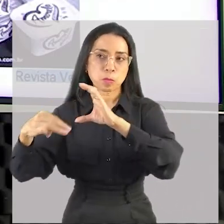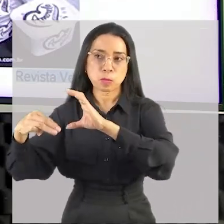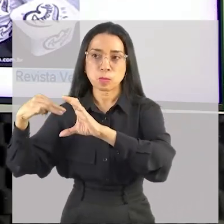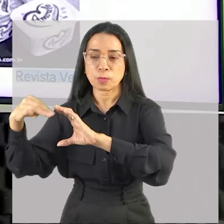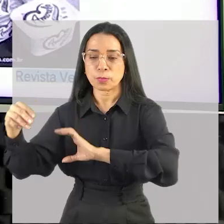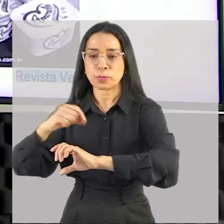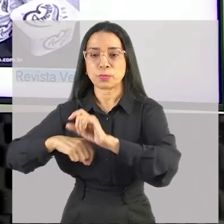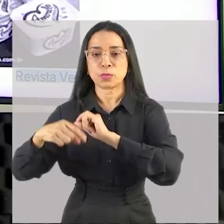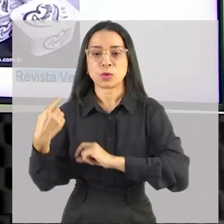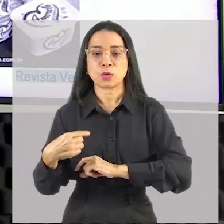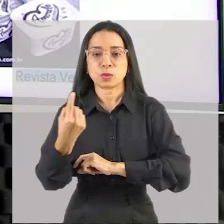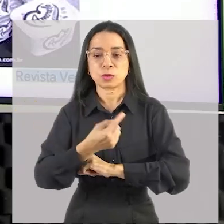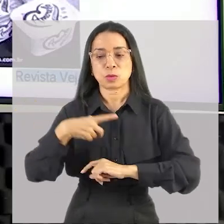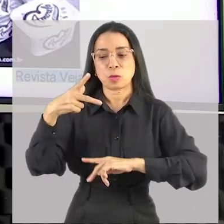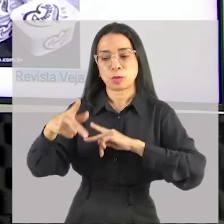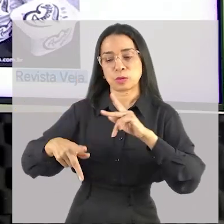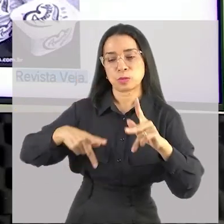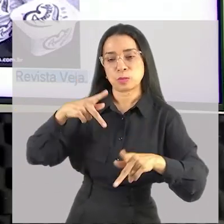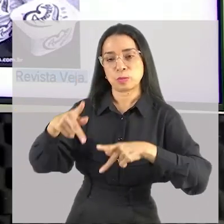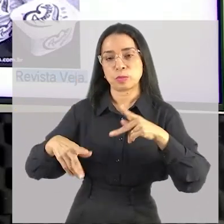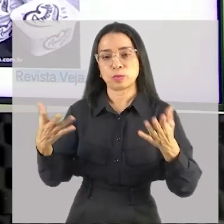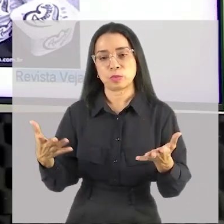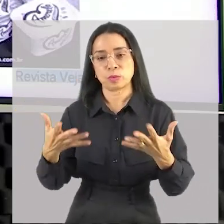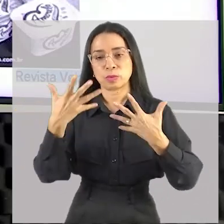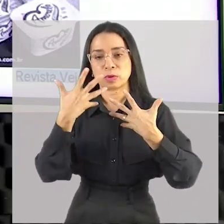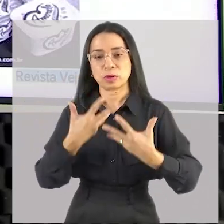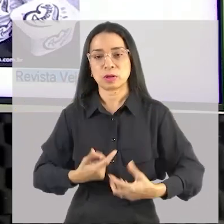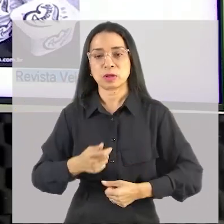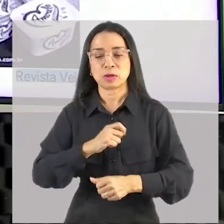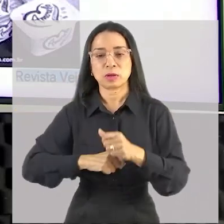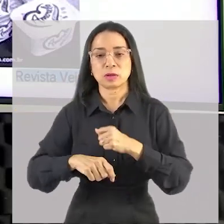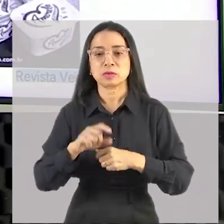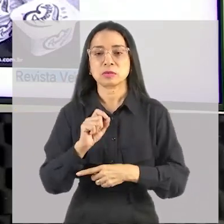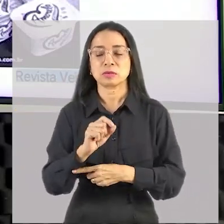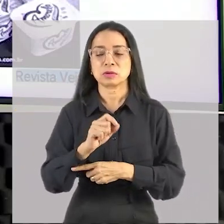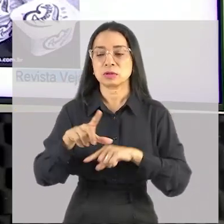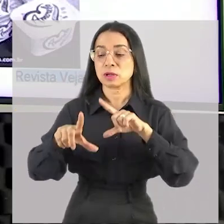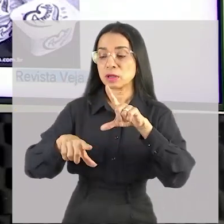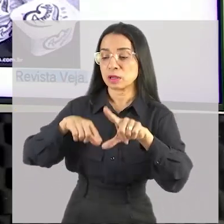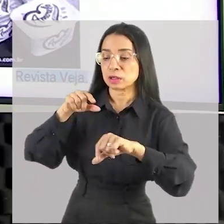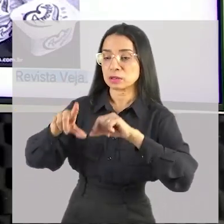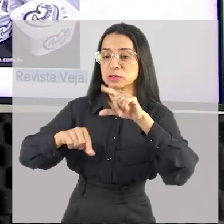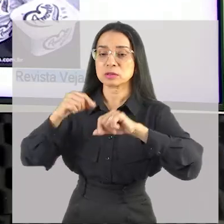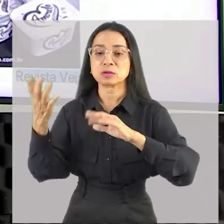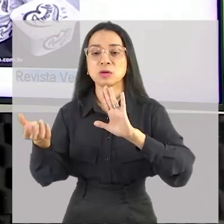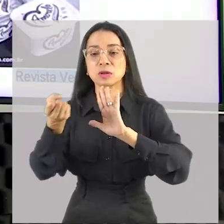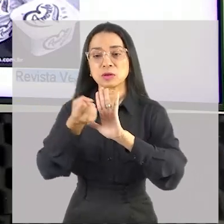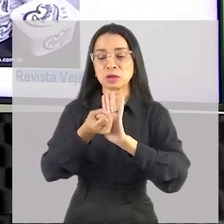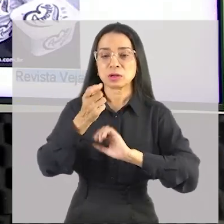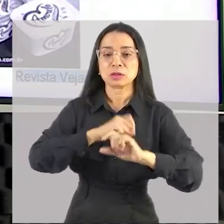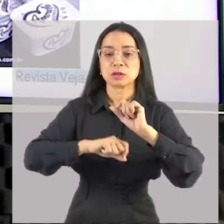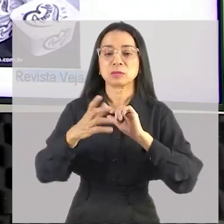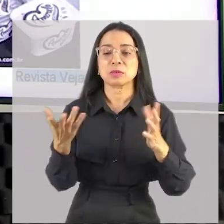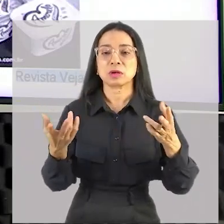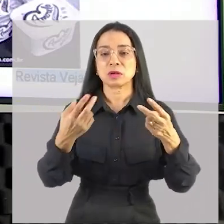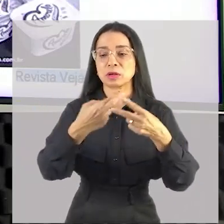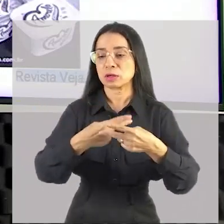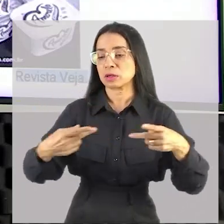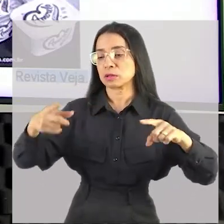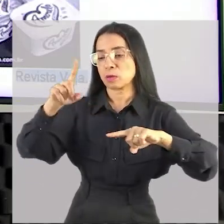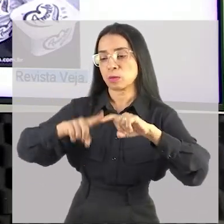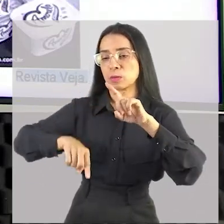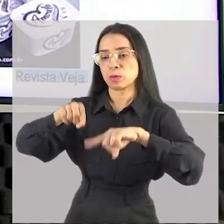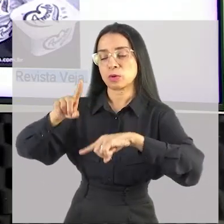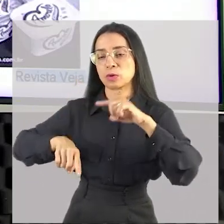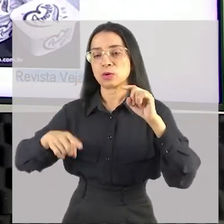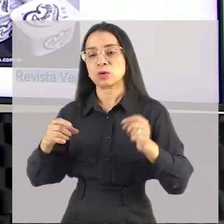nós, público, nós, receptores que escolhemos as marcas, escolhemos se